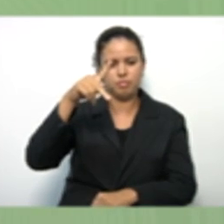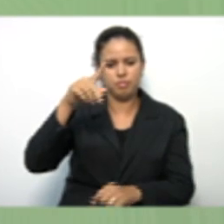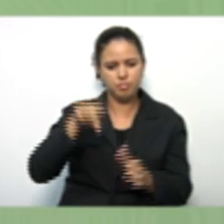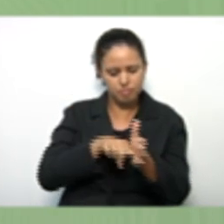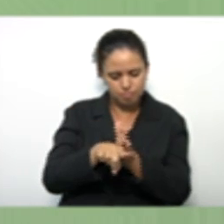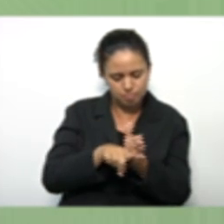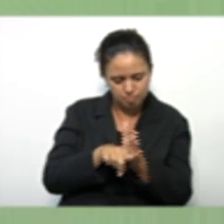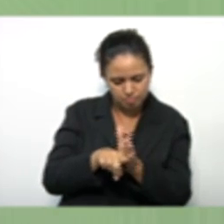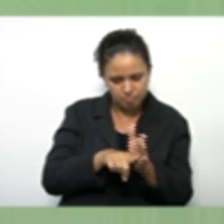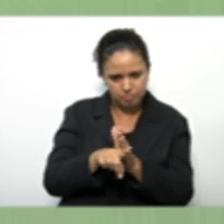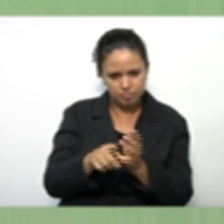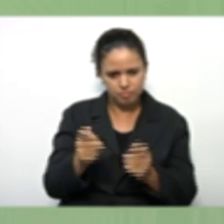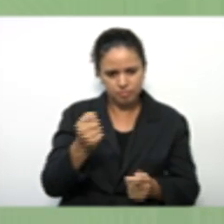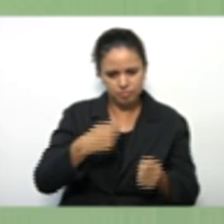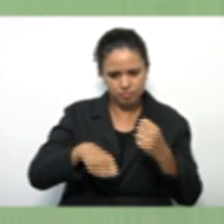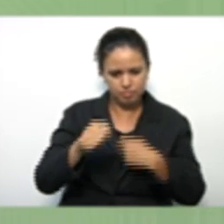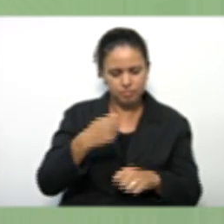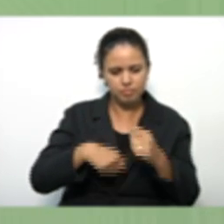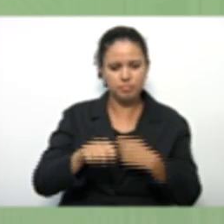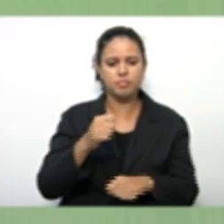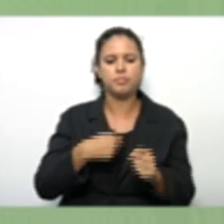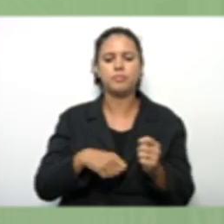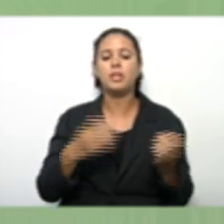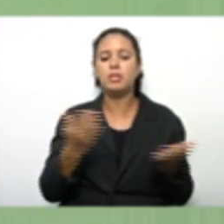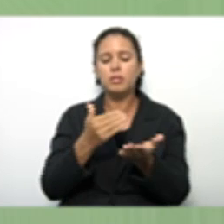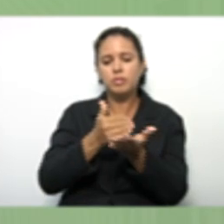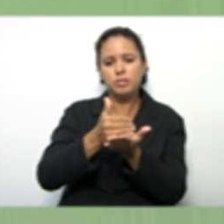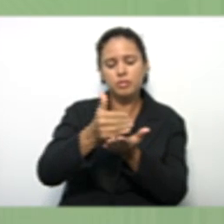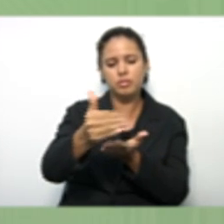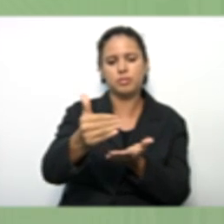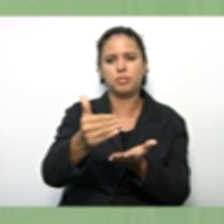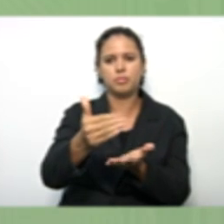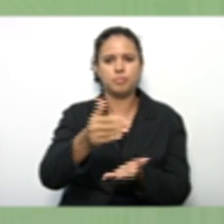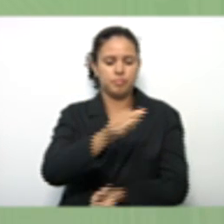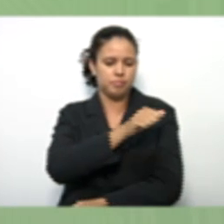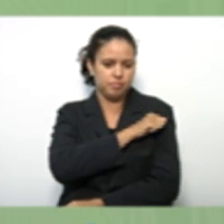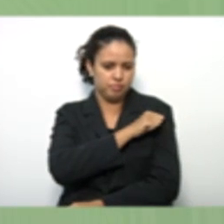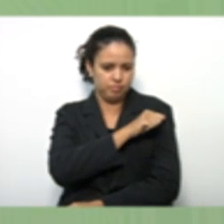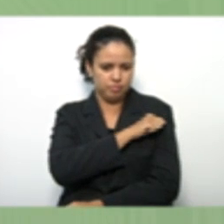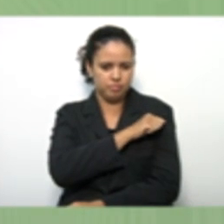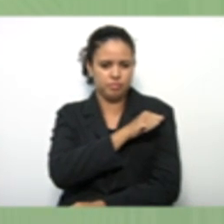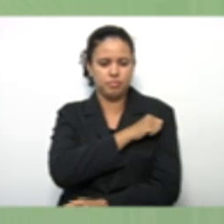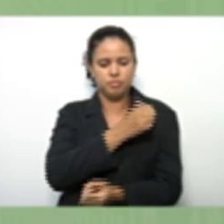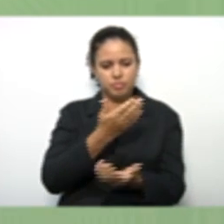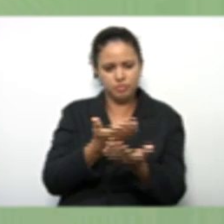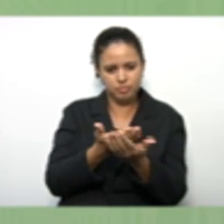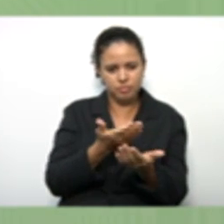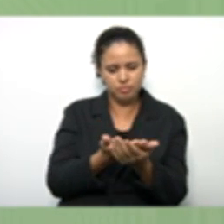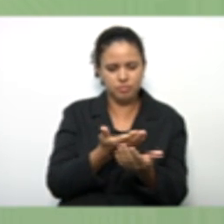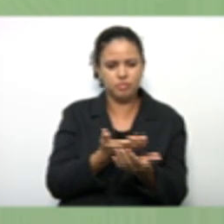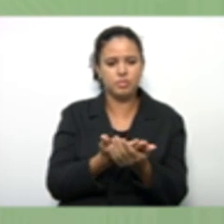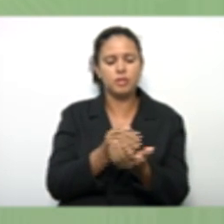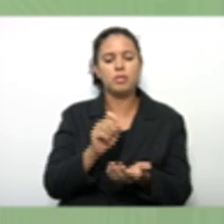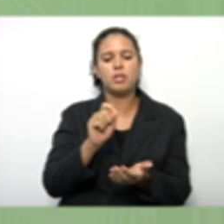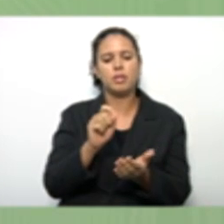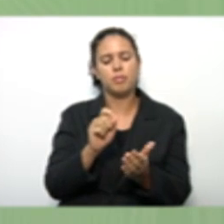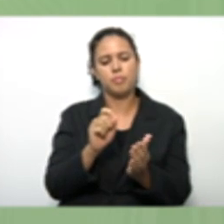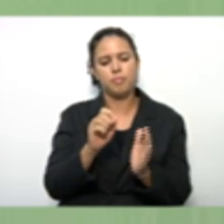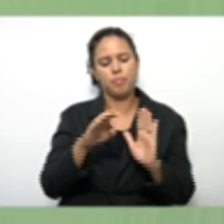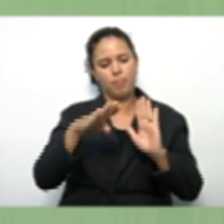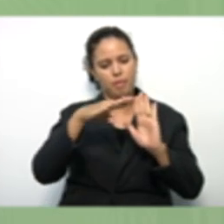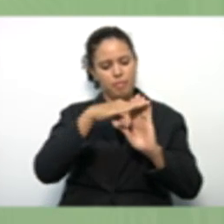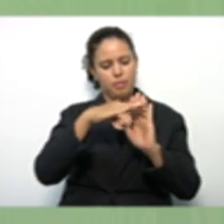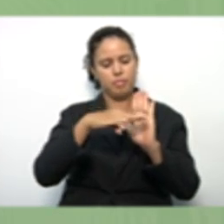Isso, vamos aqui, né, dar continuidade à nossa aula de hoje. Vamos lá, a nossa disciplina, né, tem